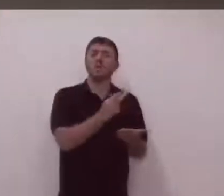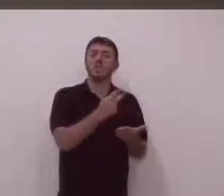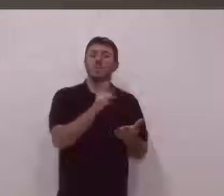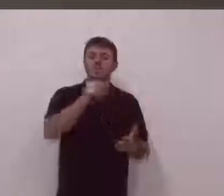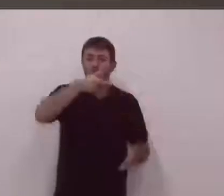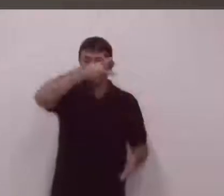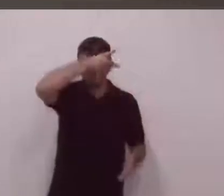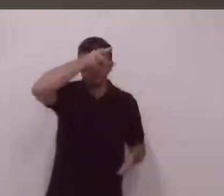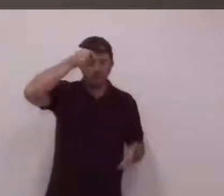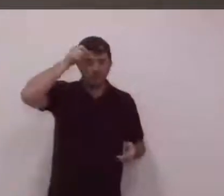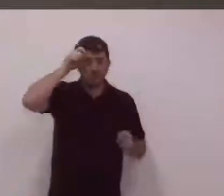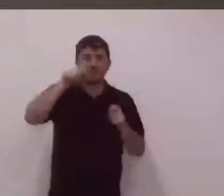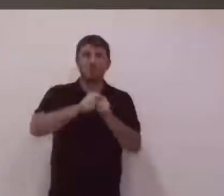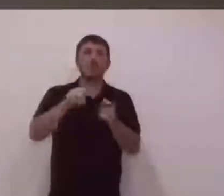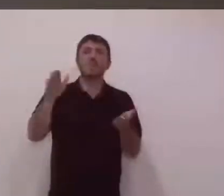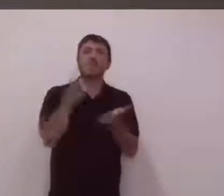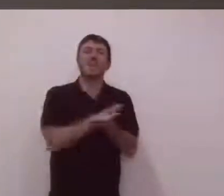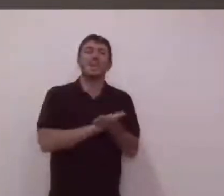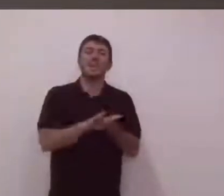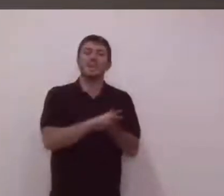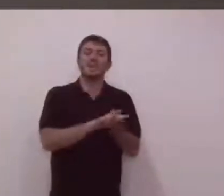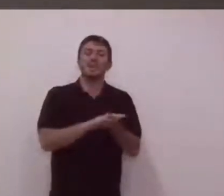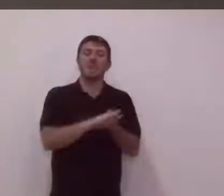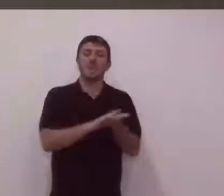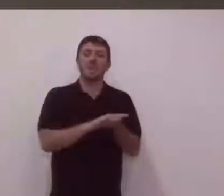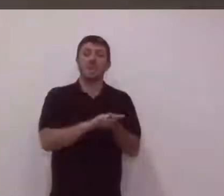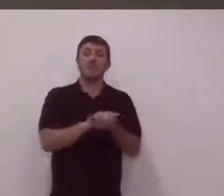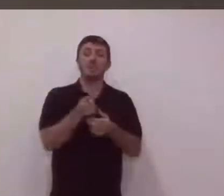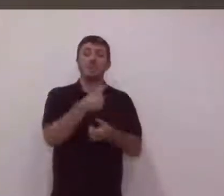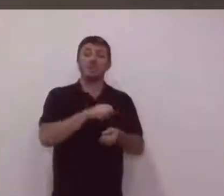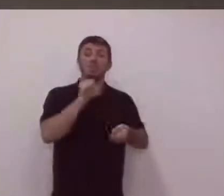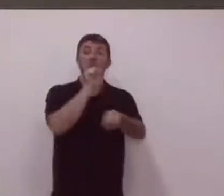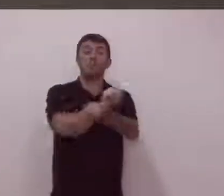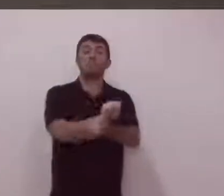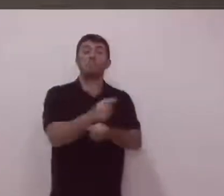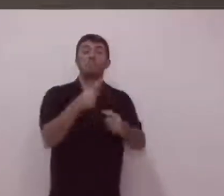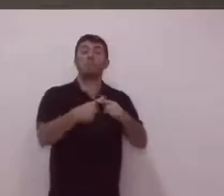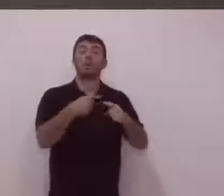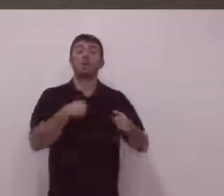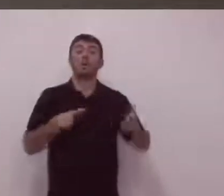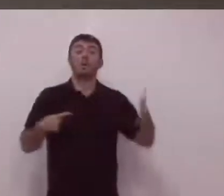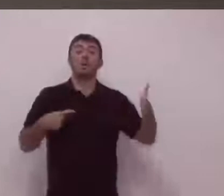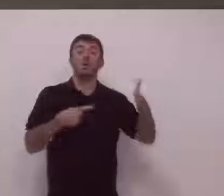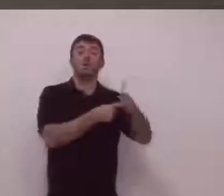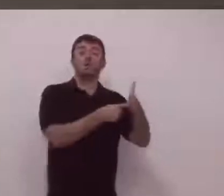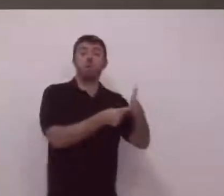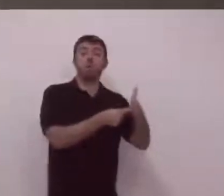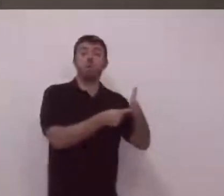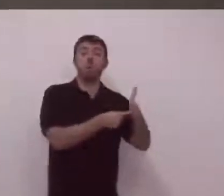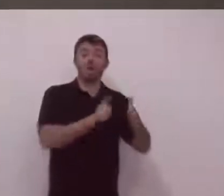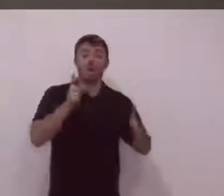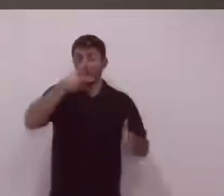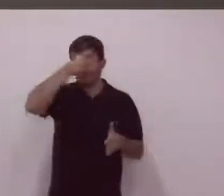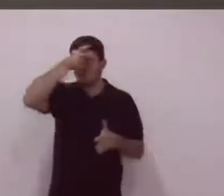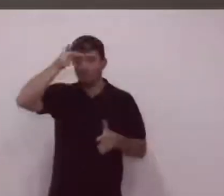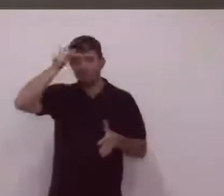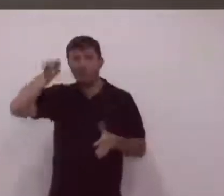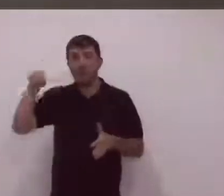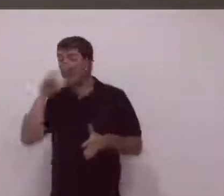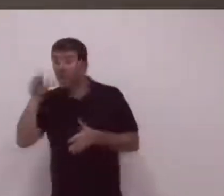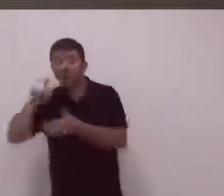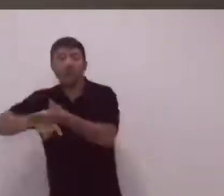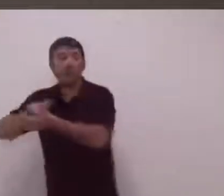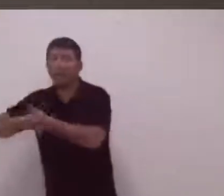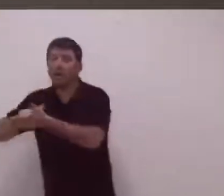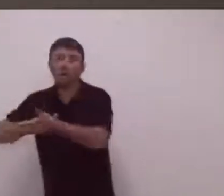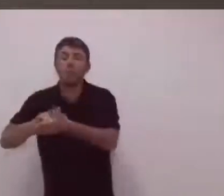ela só foi parar sabe por quê porque eu denunciei aqui aí eles correram para fazer a documentação quando a